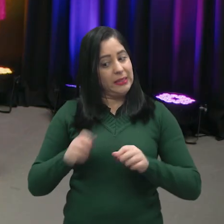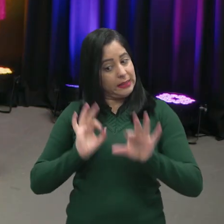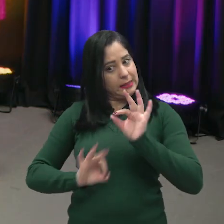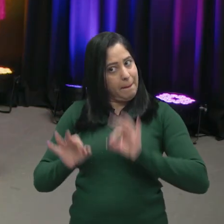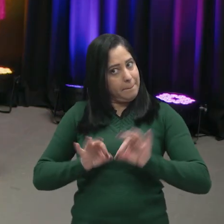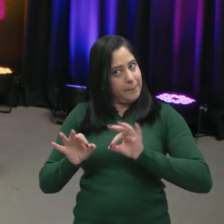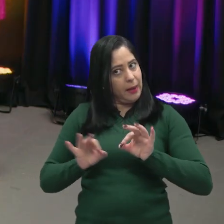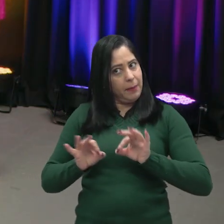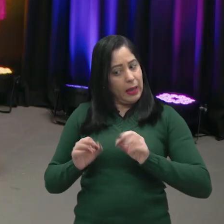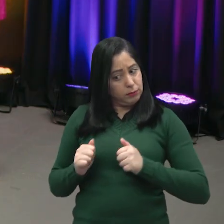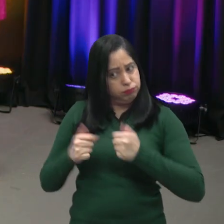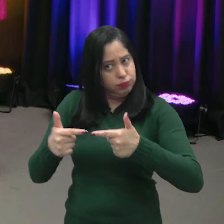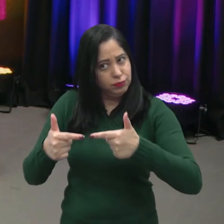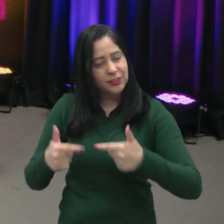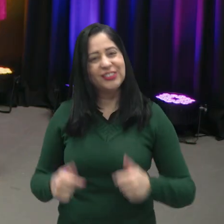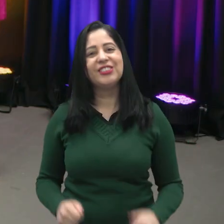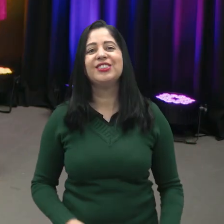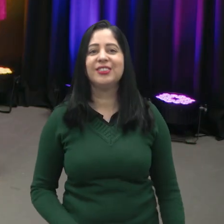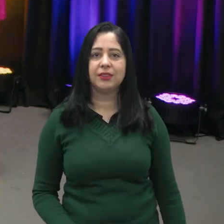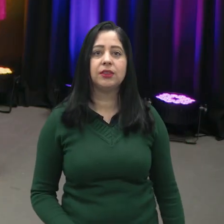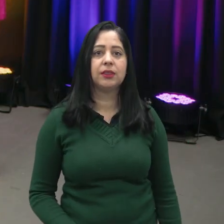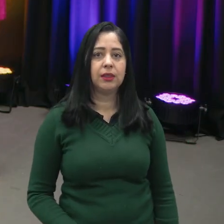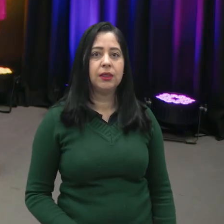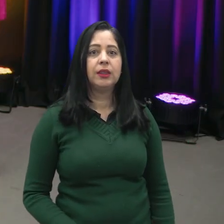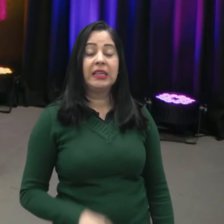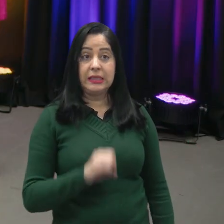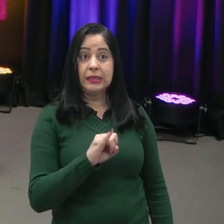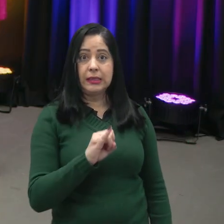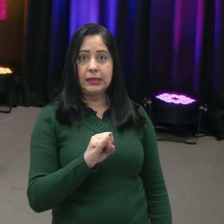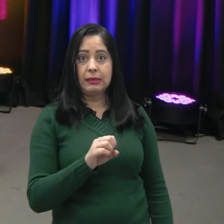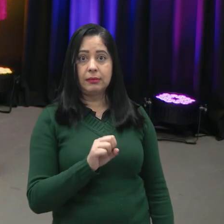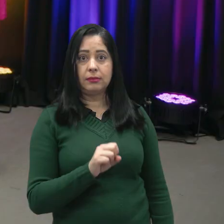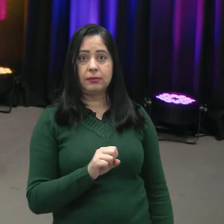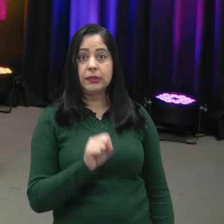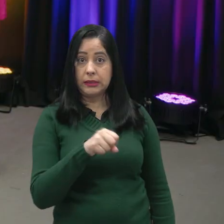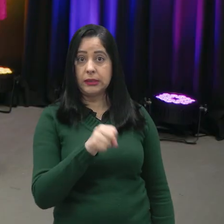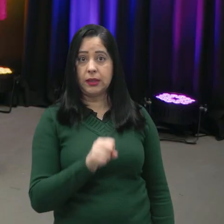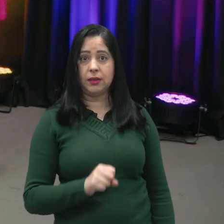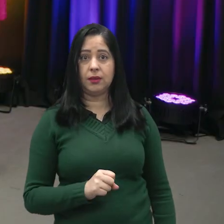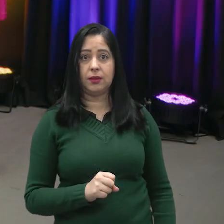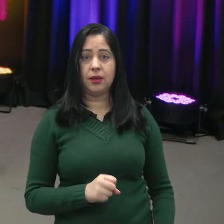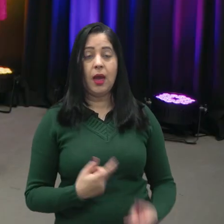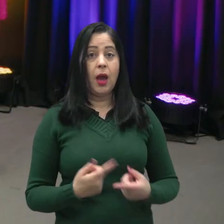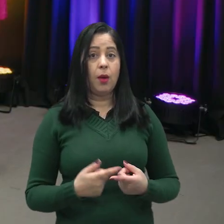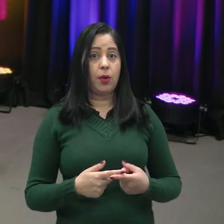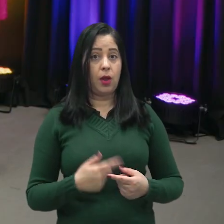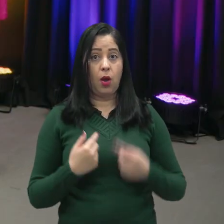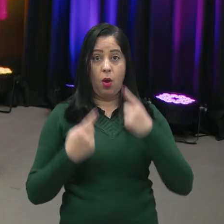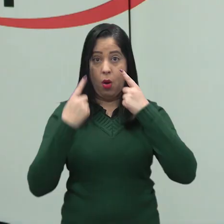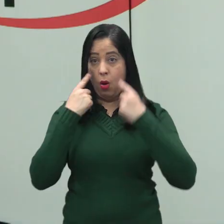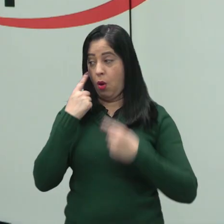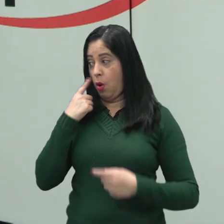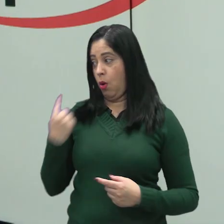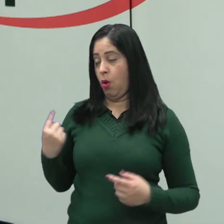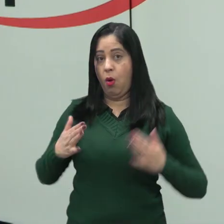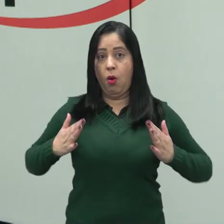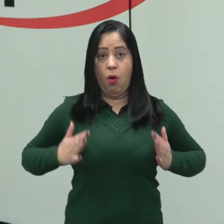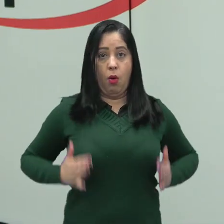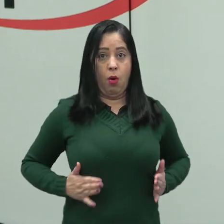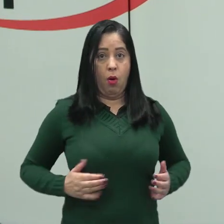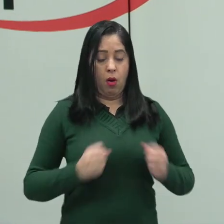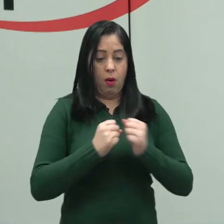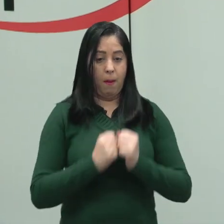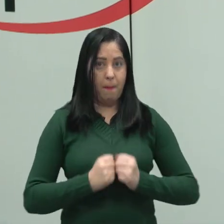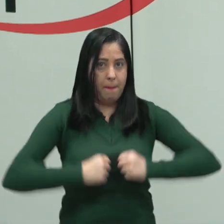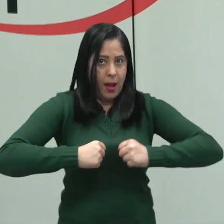só com o meu tronco, tá? Só no meu tronco. Eu com as mãos por cima, tá? Essa é uma situação um pouco mais difícil, que exige um pouco mais de força,